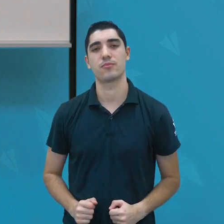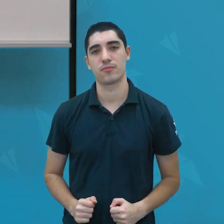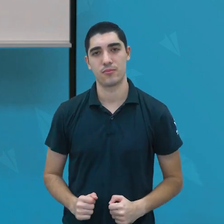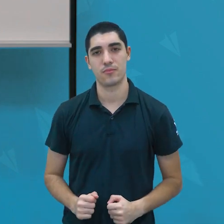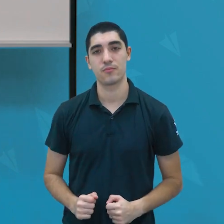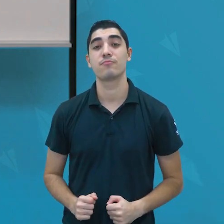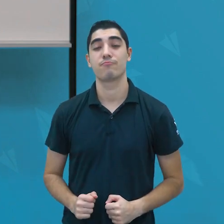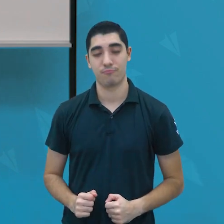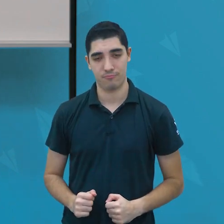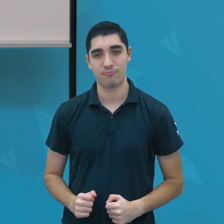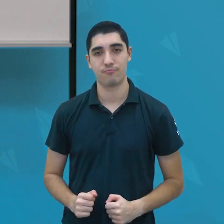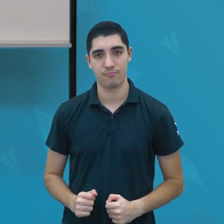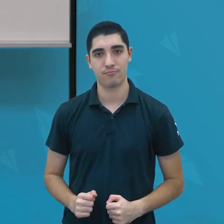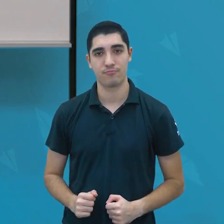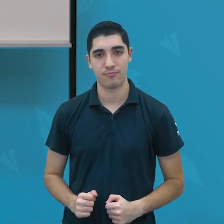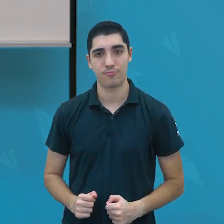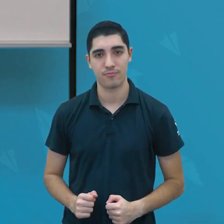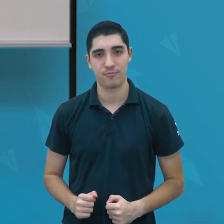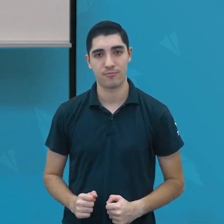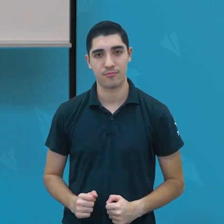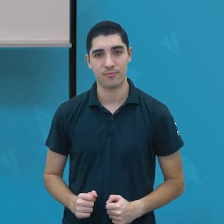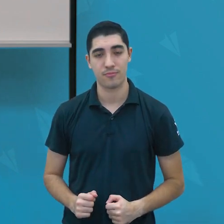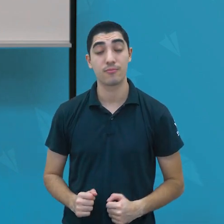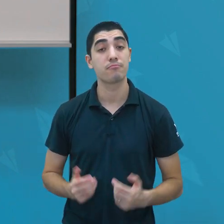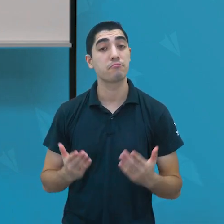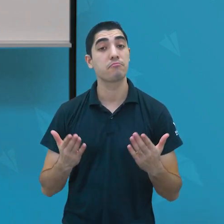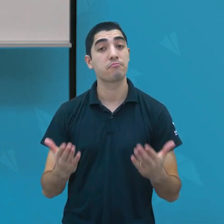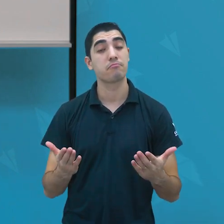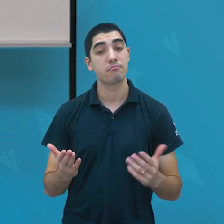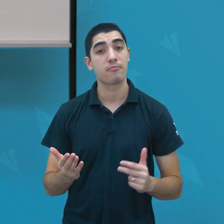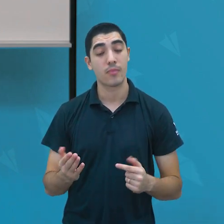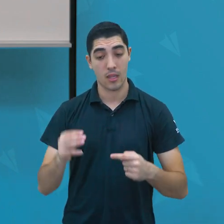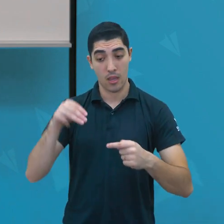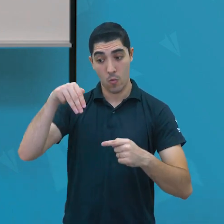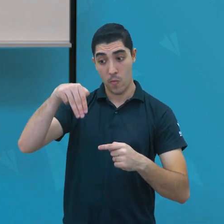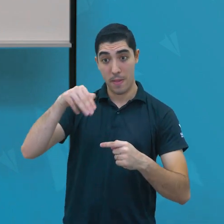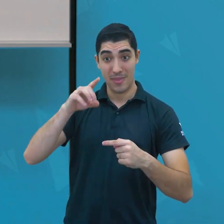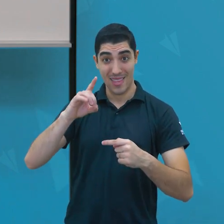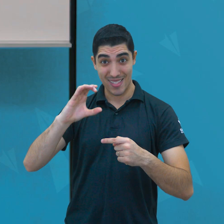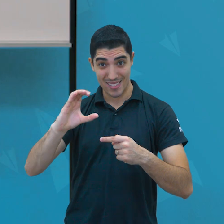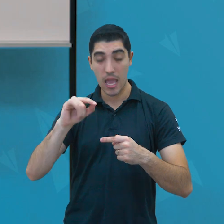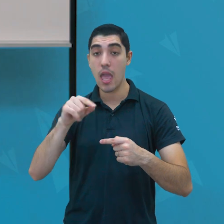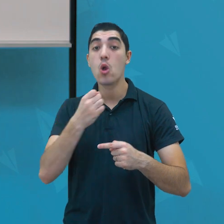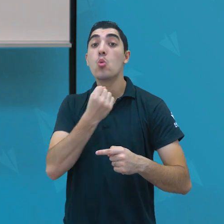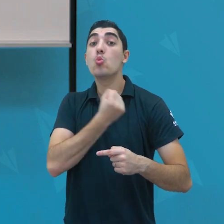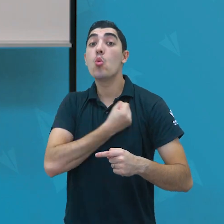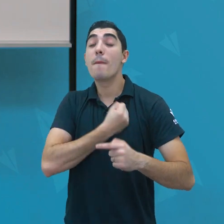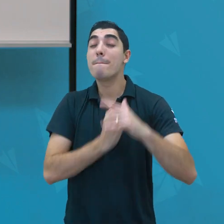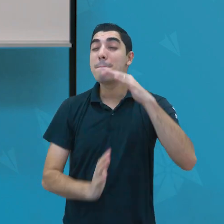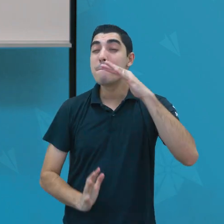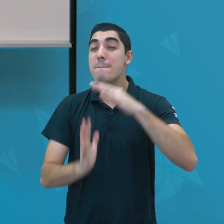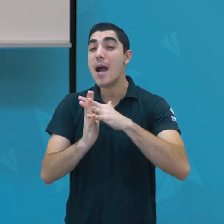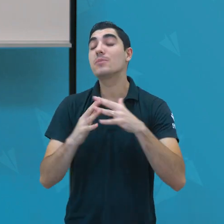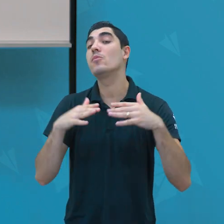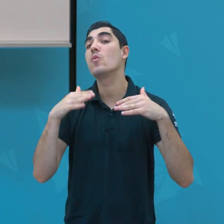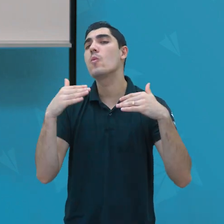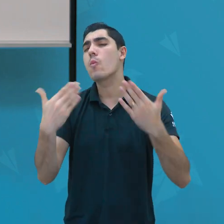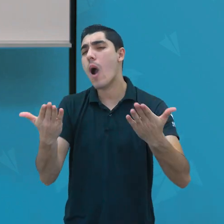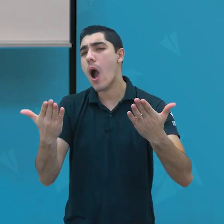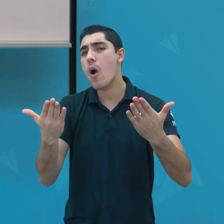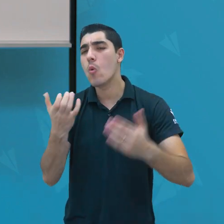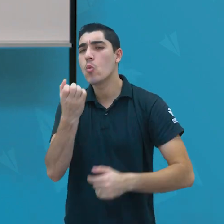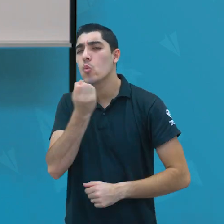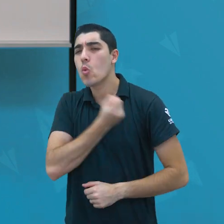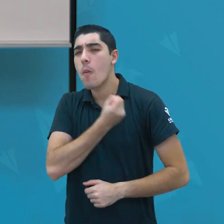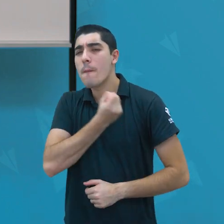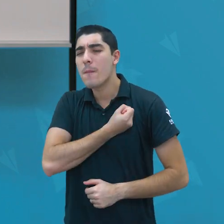3 quintos. 3 quintos. E aí, pelo MDC agora, o máximo divisor comum,